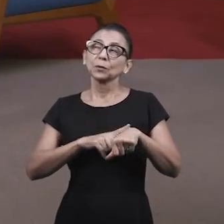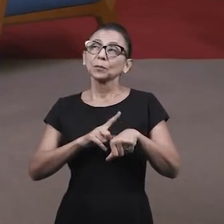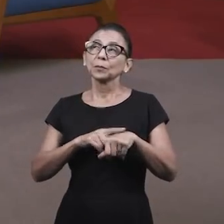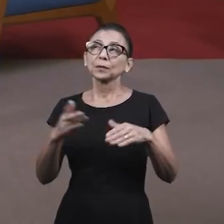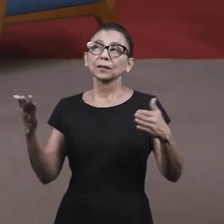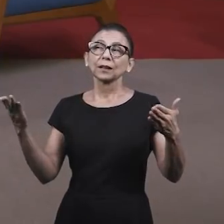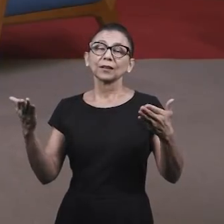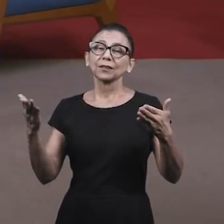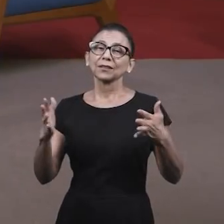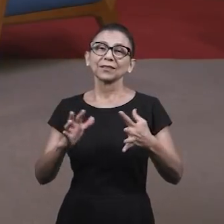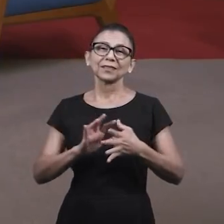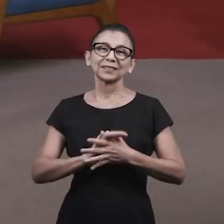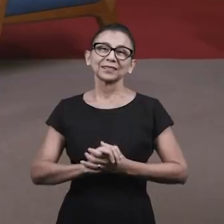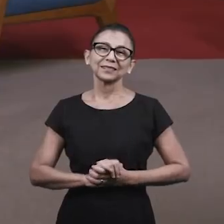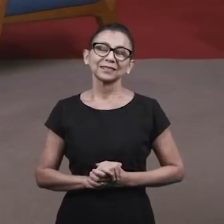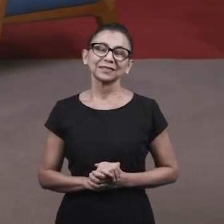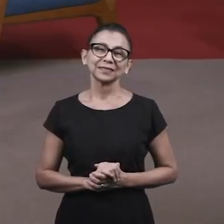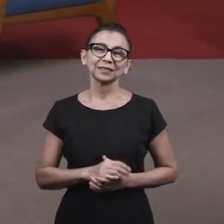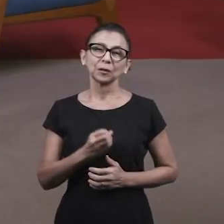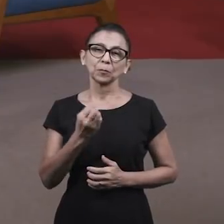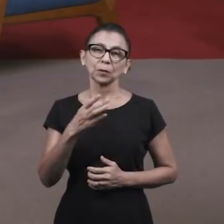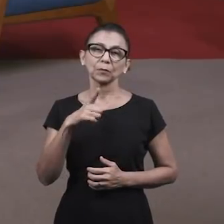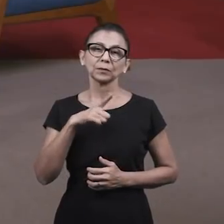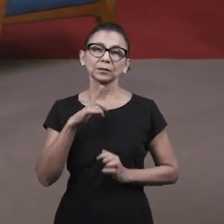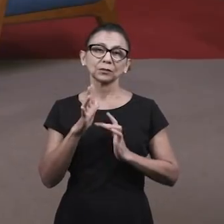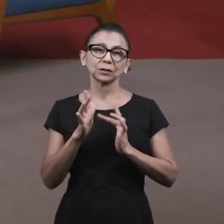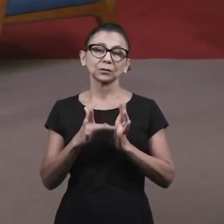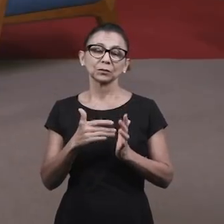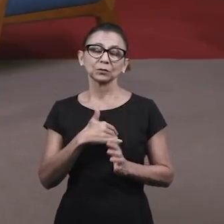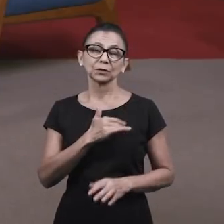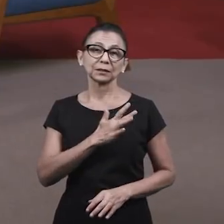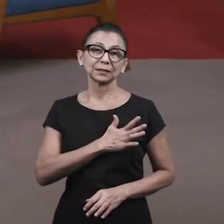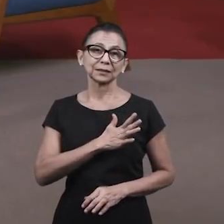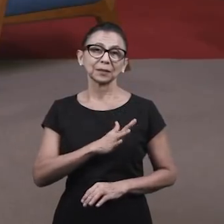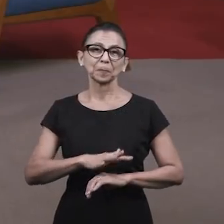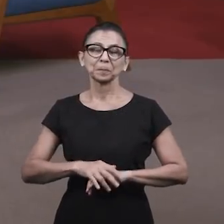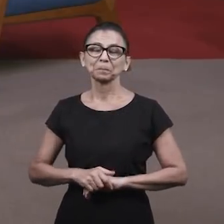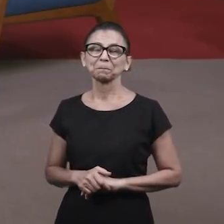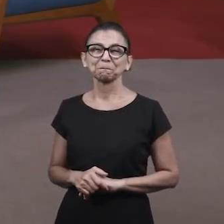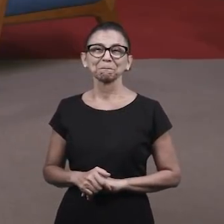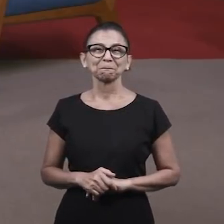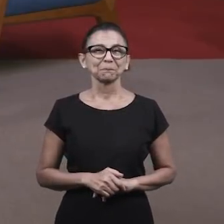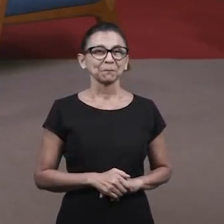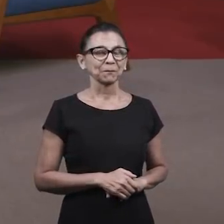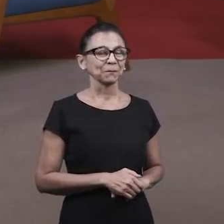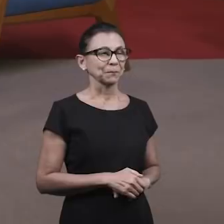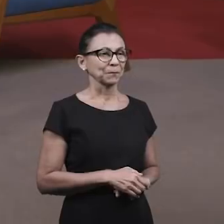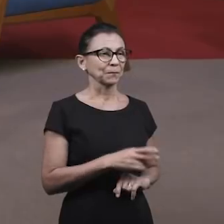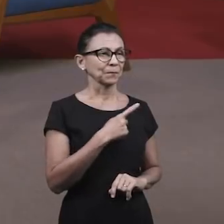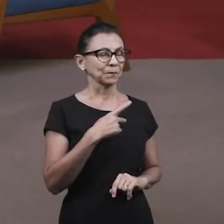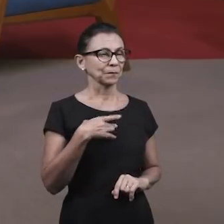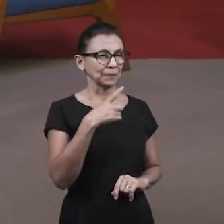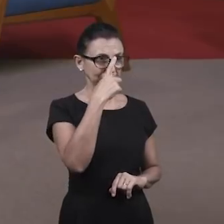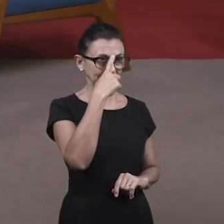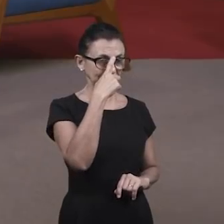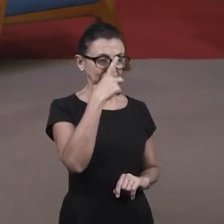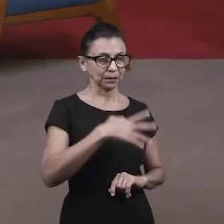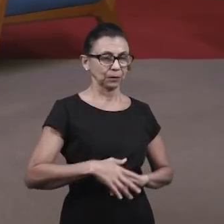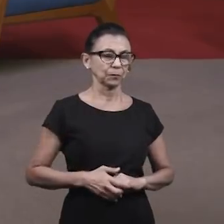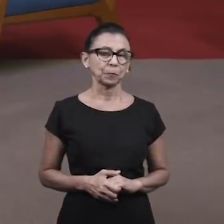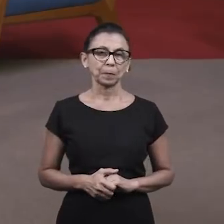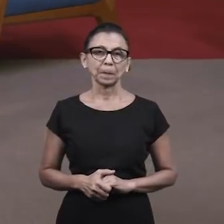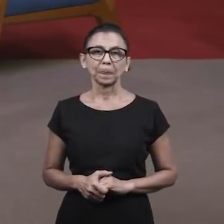de mim? É a sede de É a Deus. palavra do Senhor, né? Penetrando, Mas agindo, precisa a vir operação do para Espírito o Santo. partir